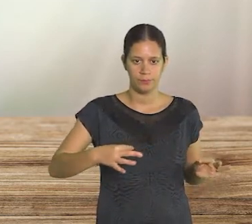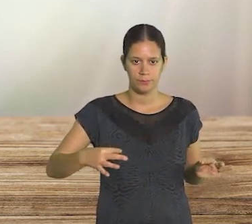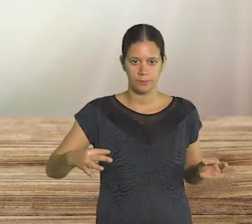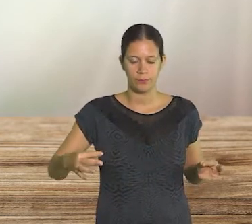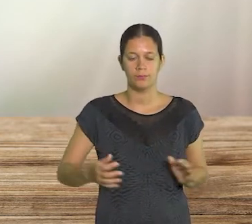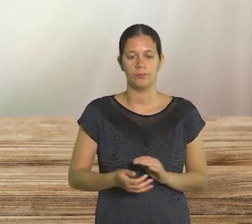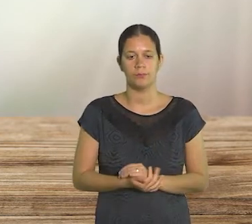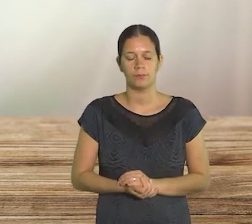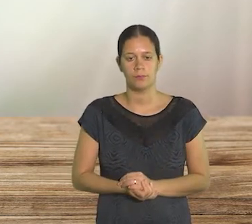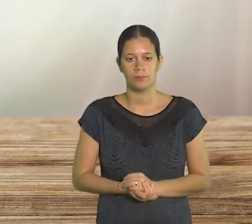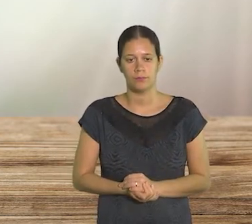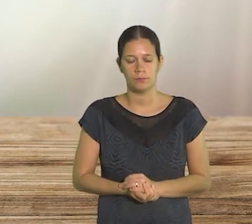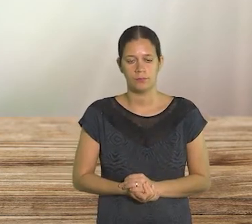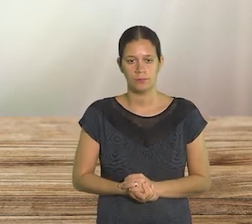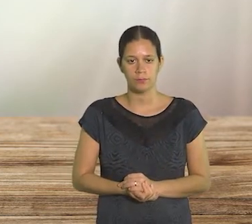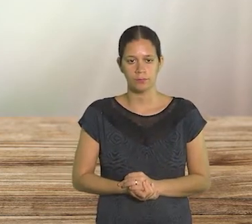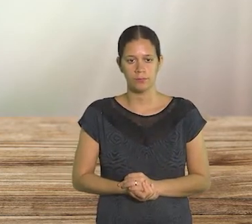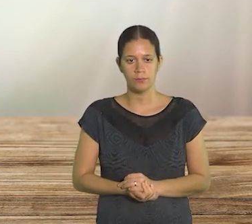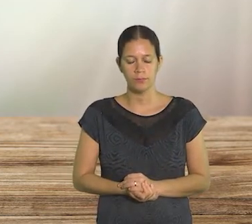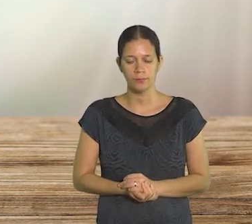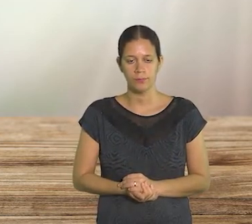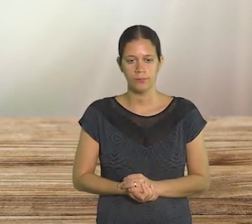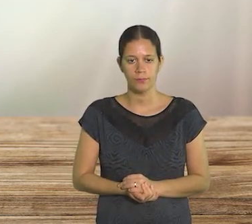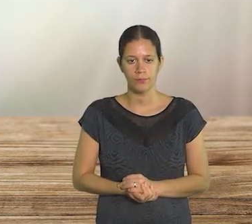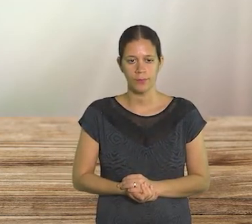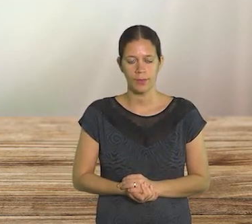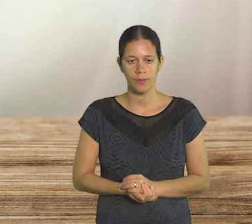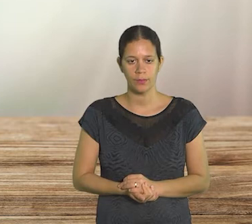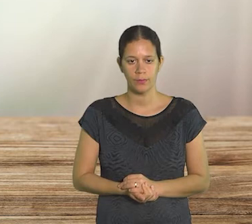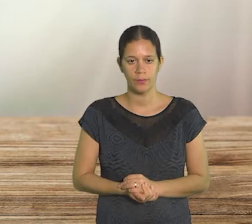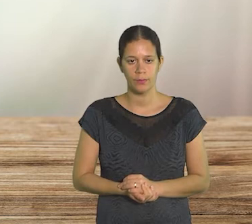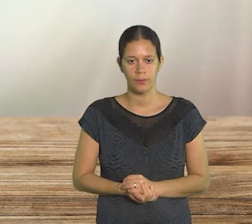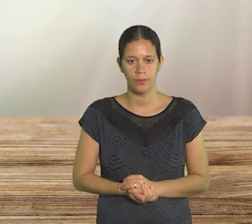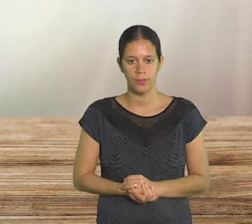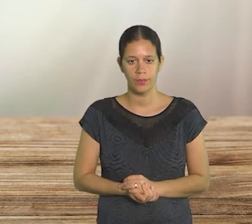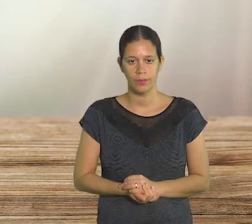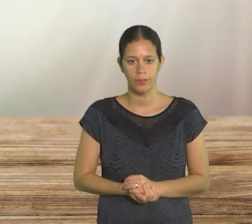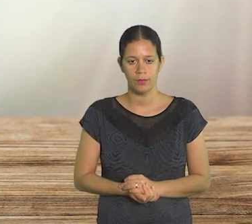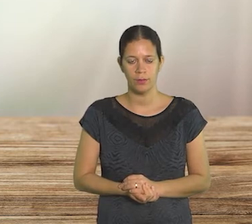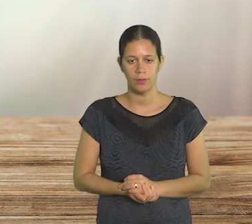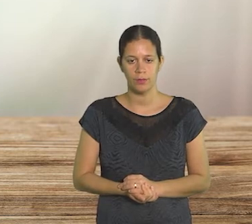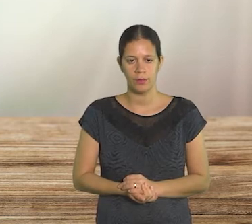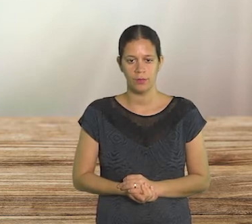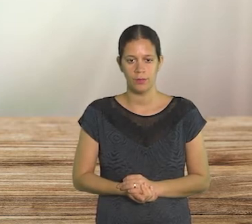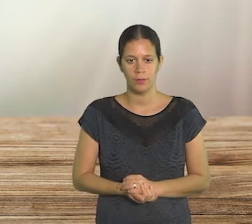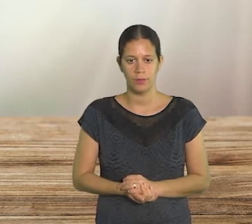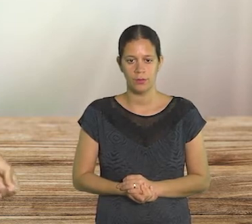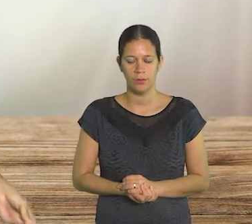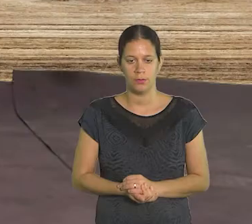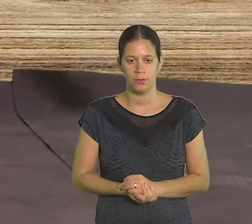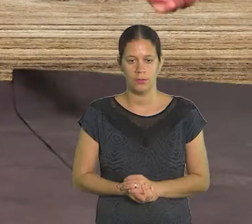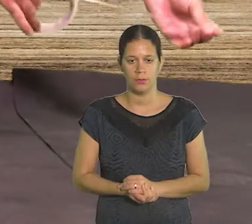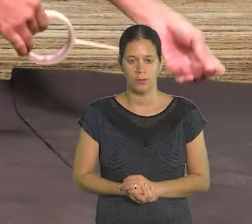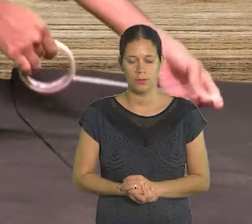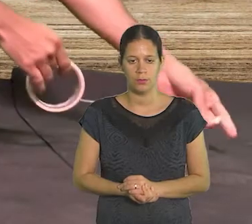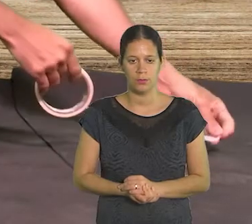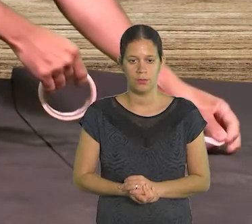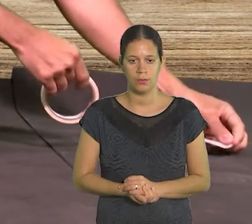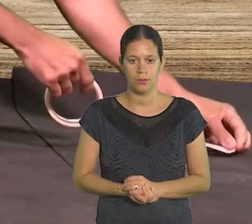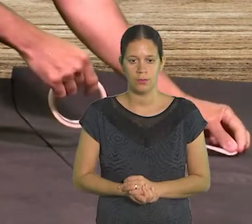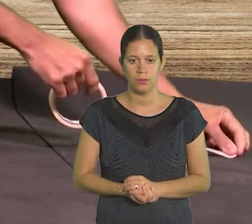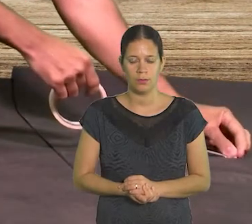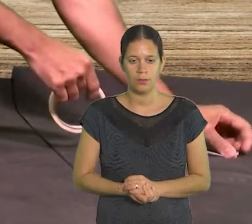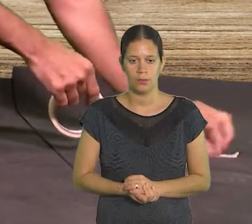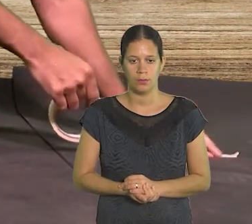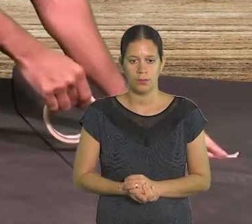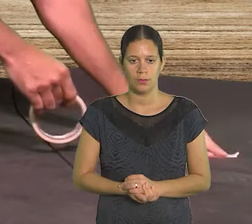a fita, você vai fazer simples. Então, ó, vou colocar uma fita aqui no chão.